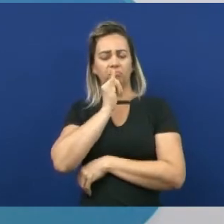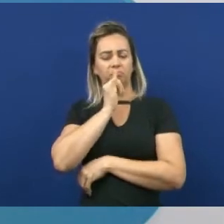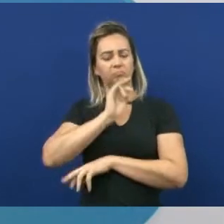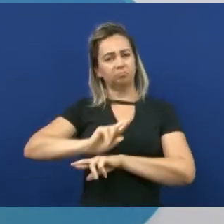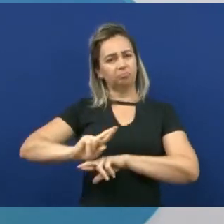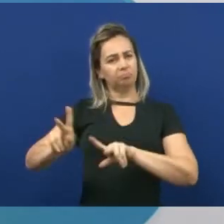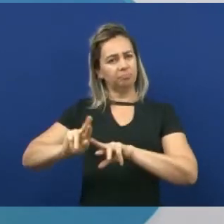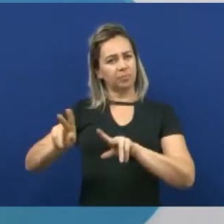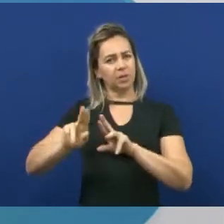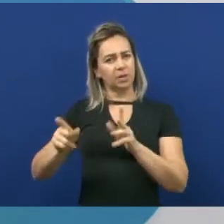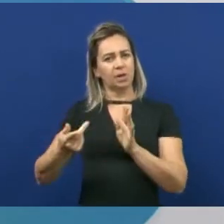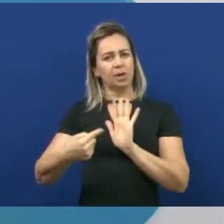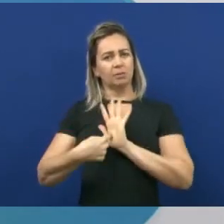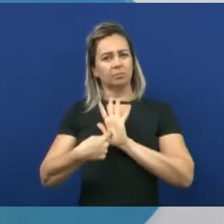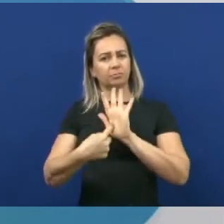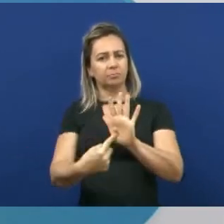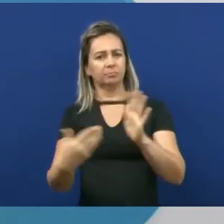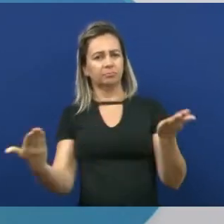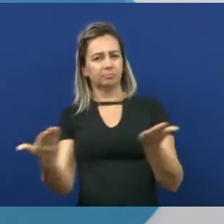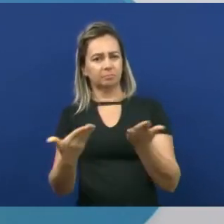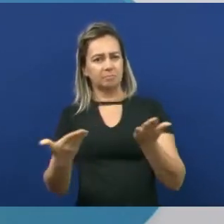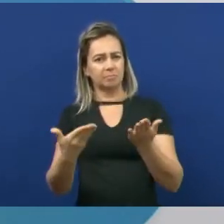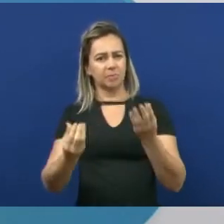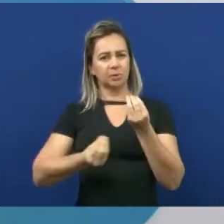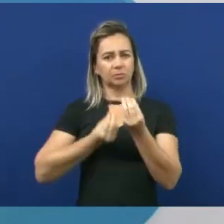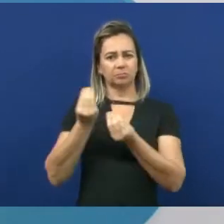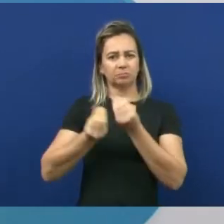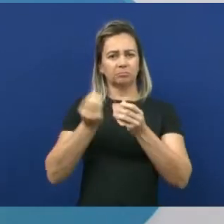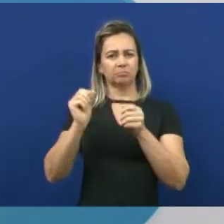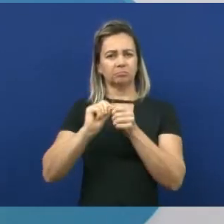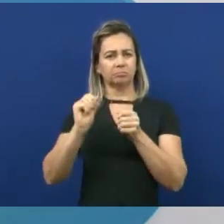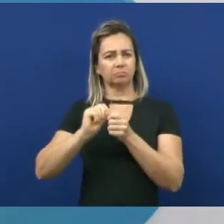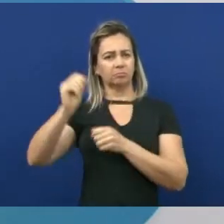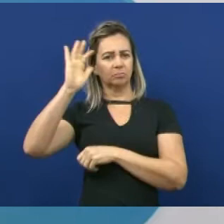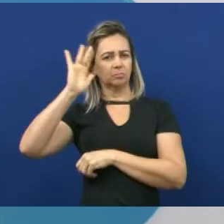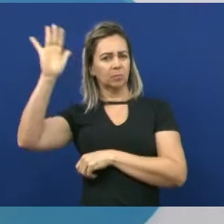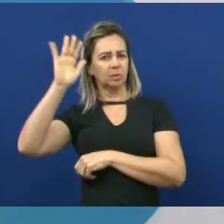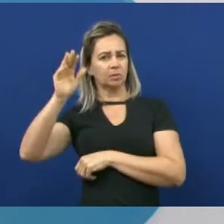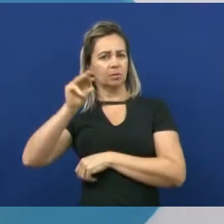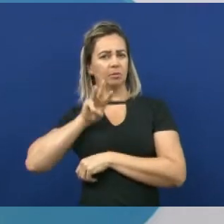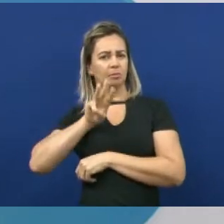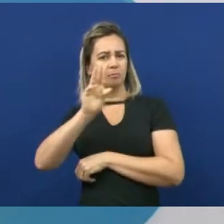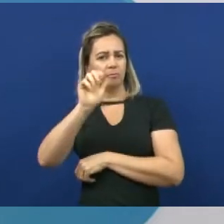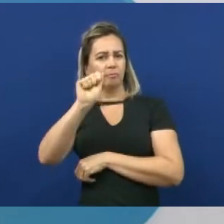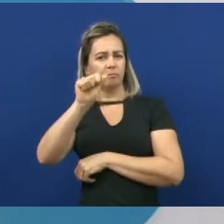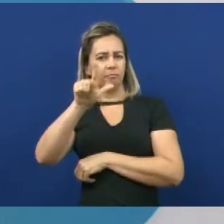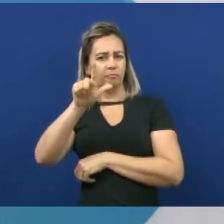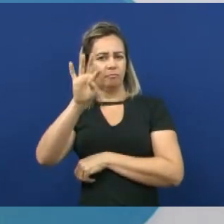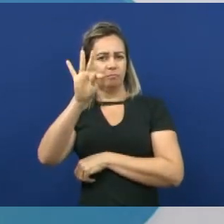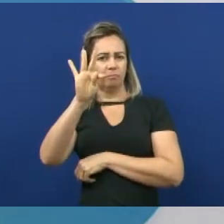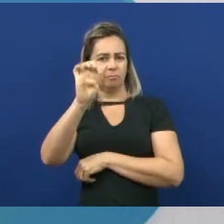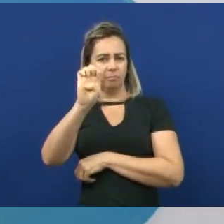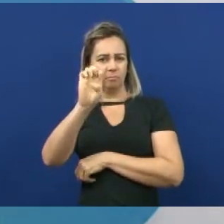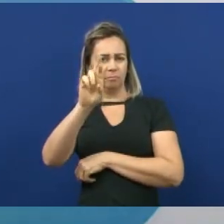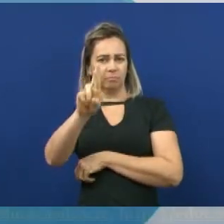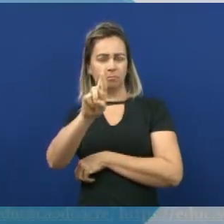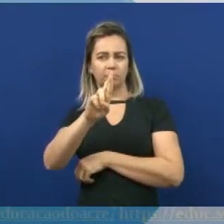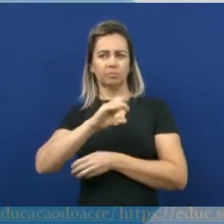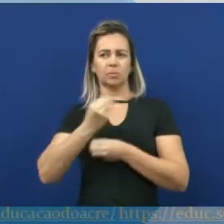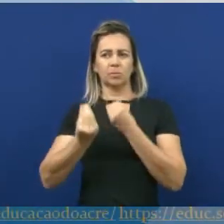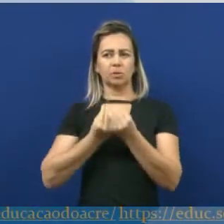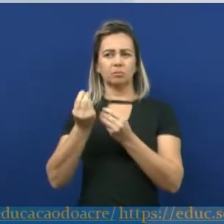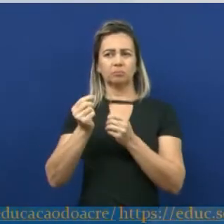Eu apresentarei primeiramente a perspectiva do teórico Walter Benjamin. Vocês podem